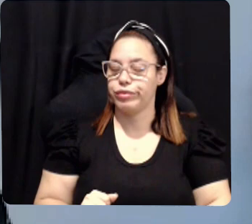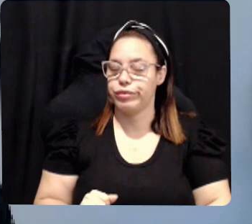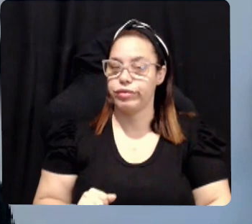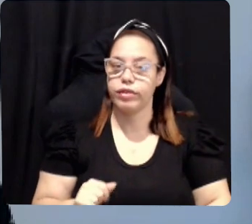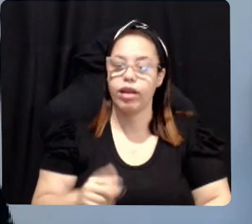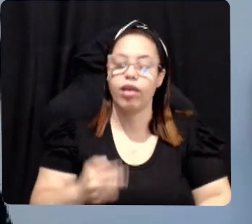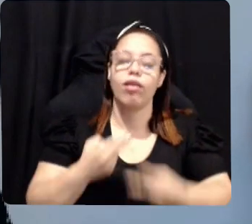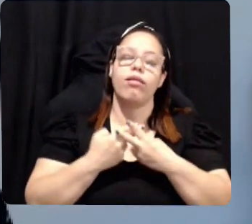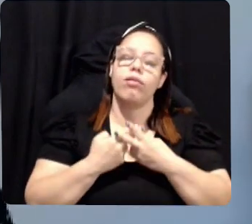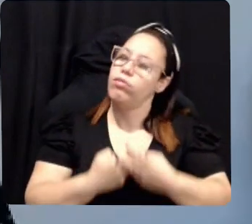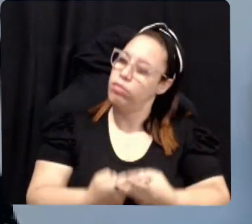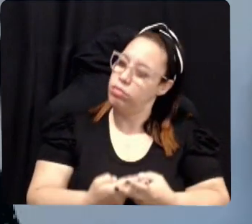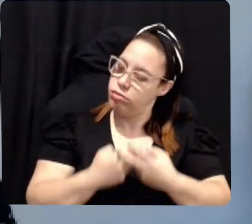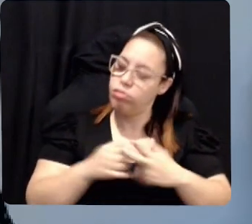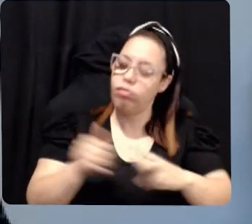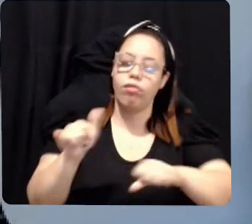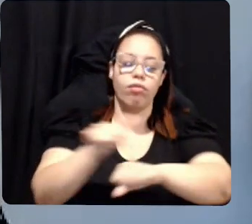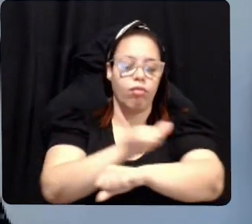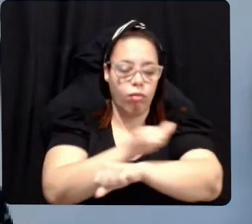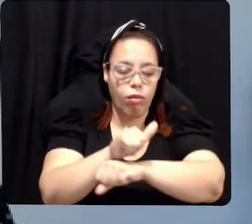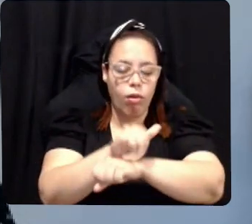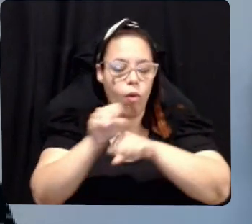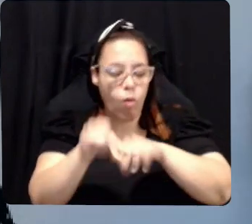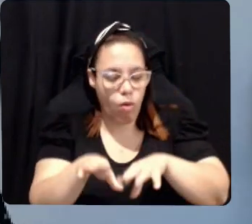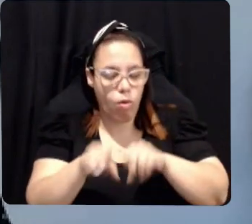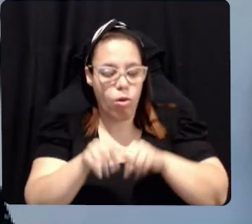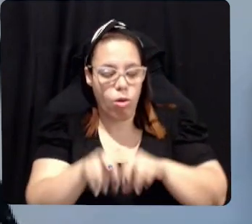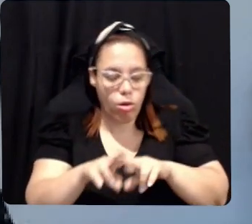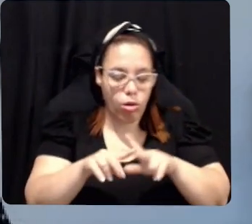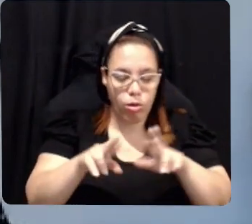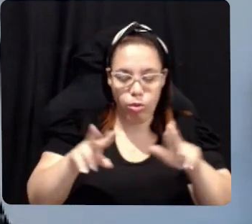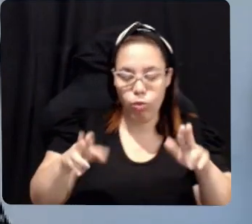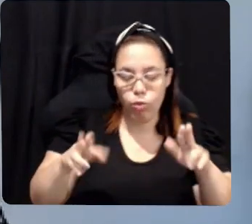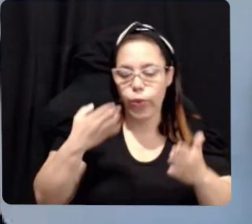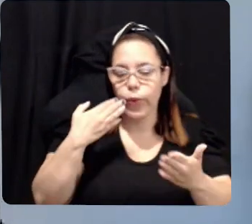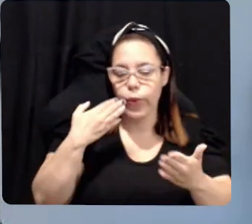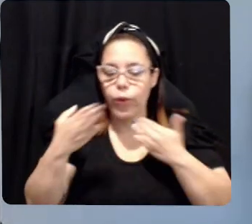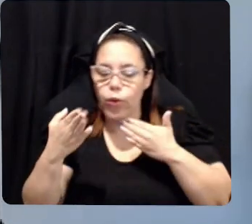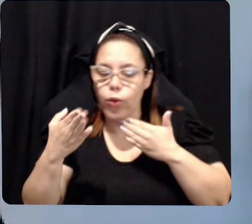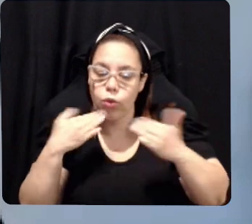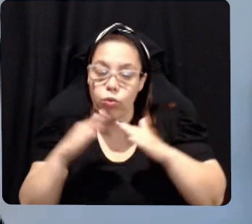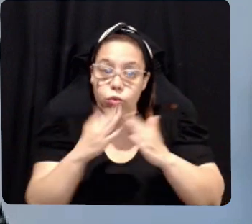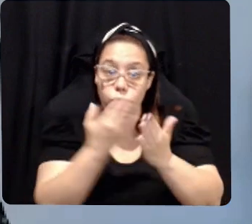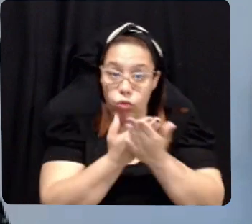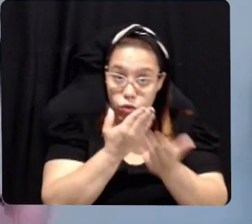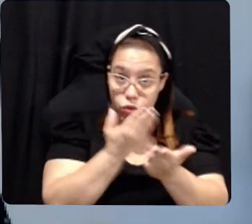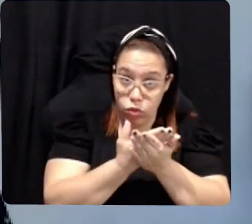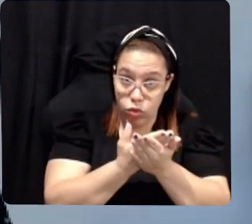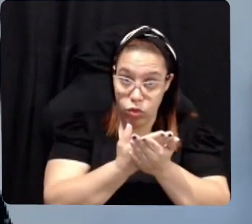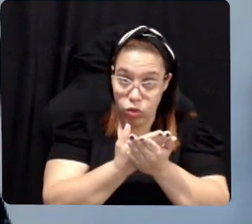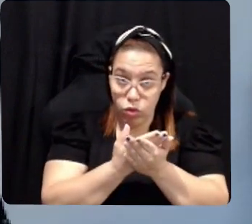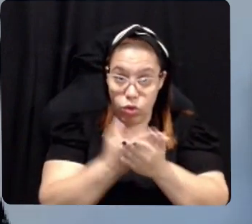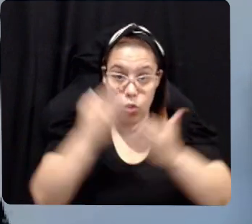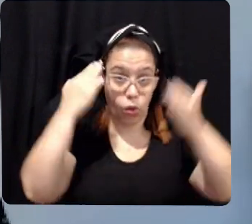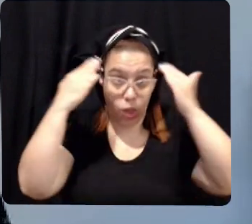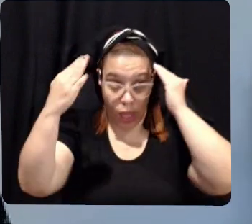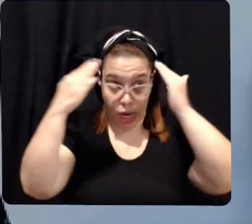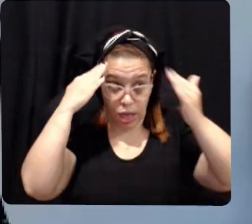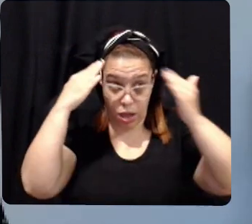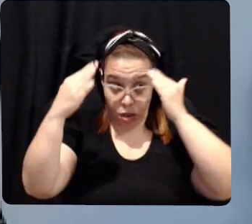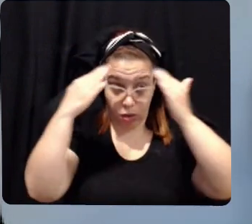Então a gente tem que ter paciência, estratégias de ensino diferentes, conversar com a escola e com